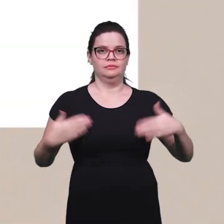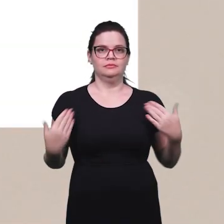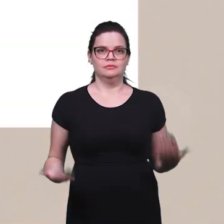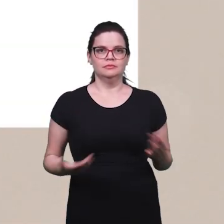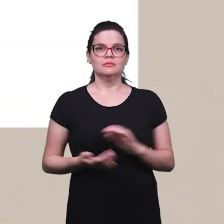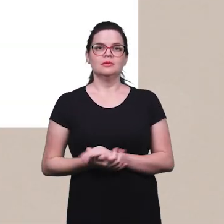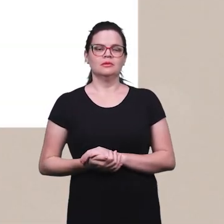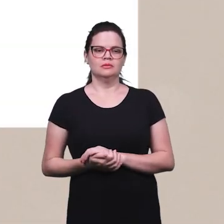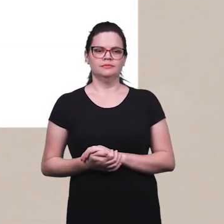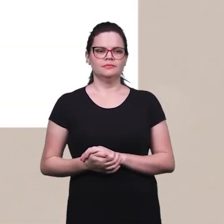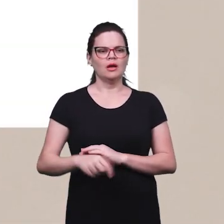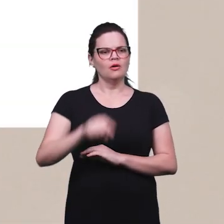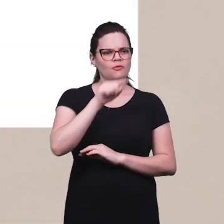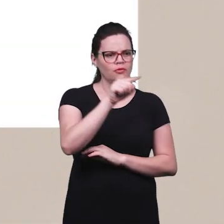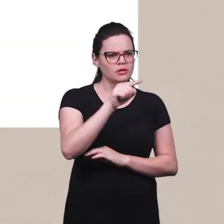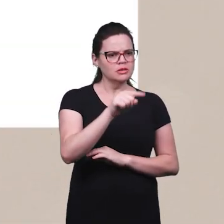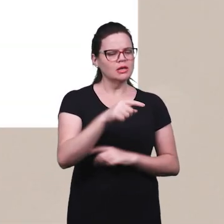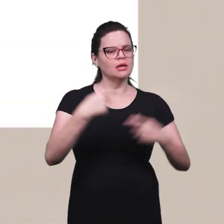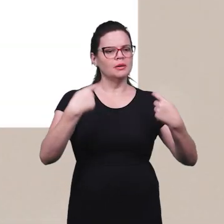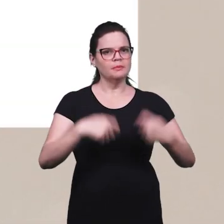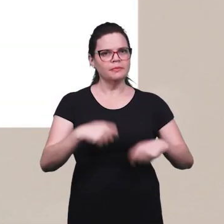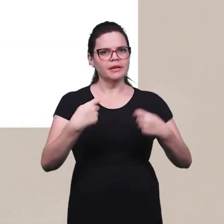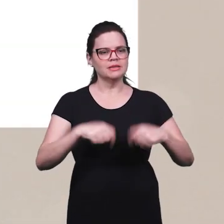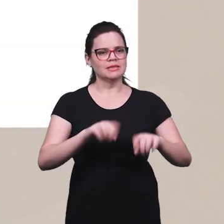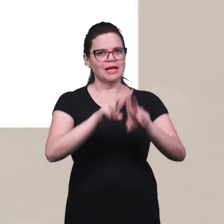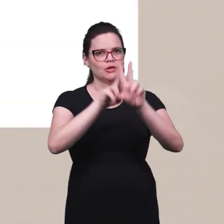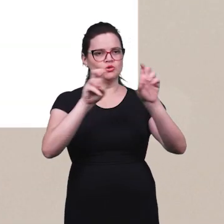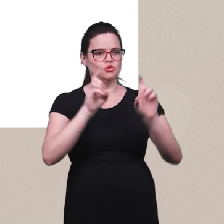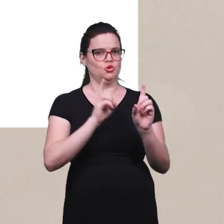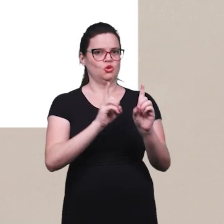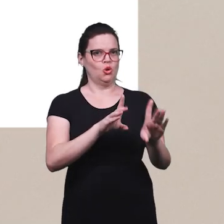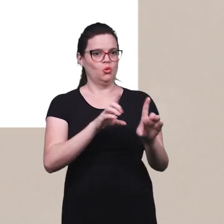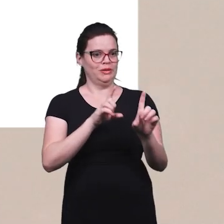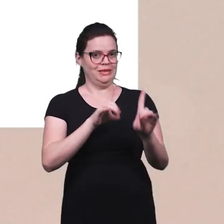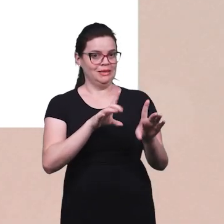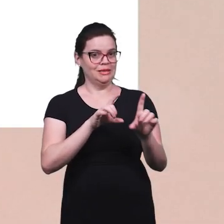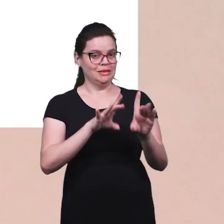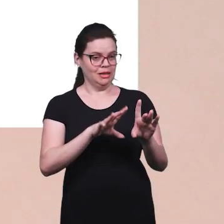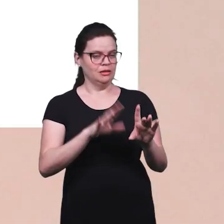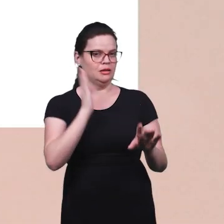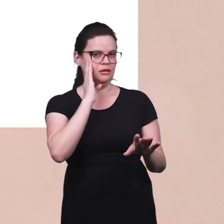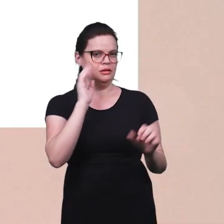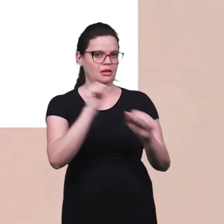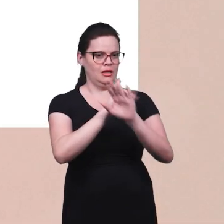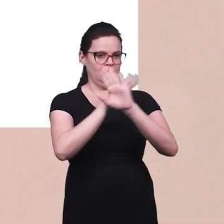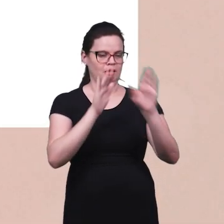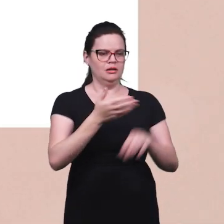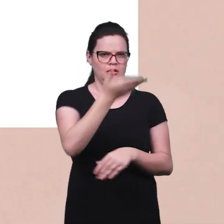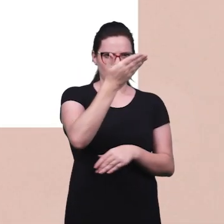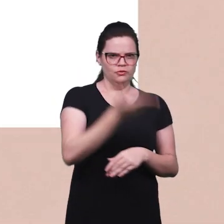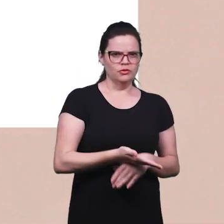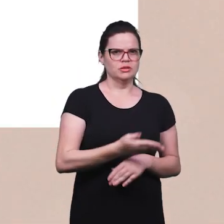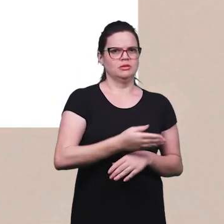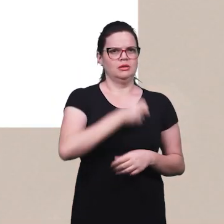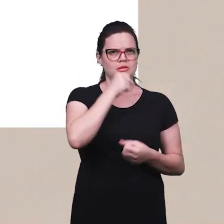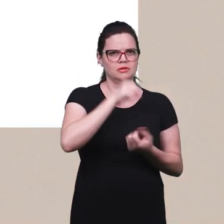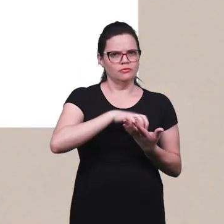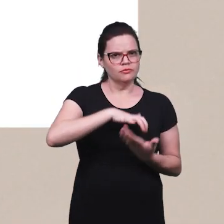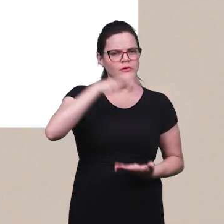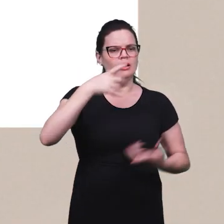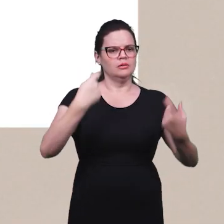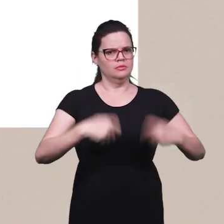porém, fala o que convém à sã doutrina. Os velhos sejam sóbrios,